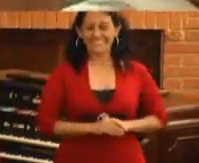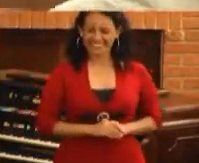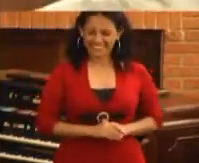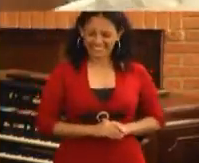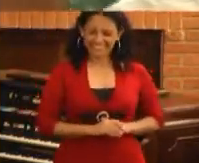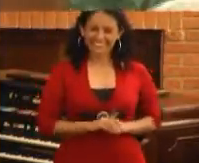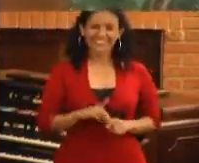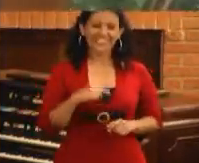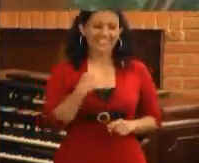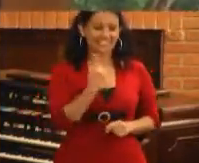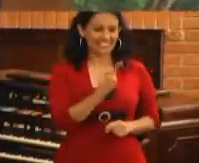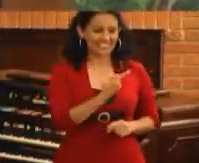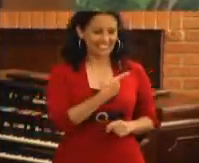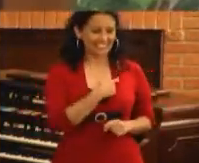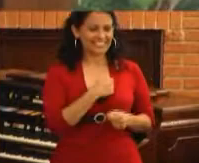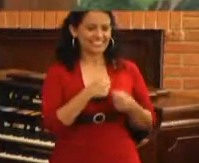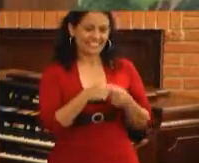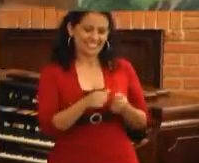original